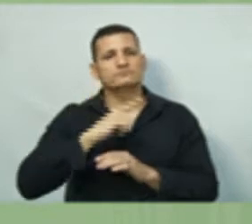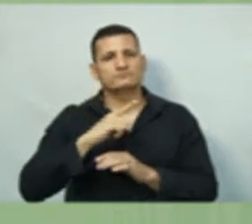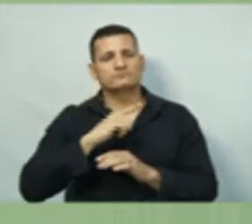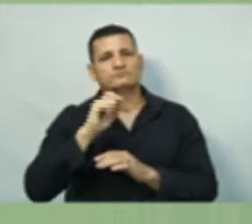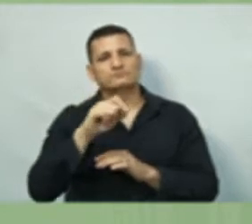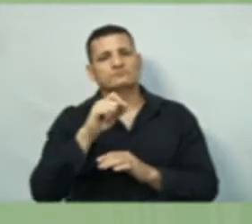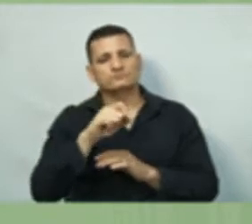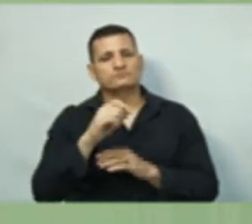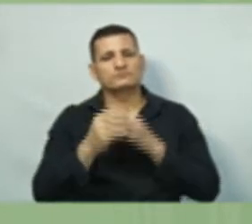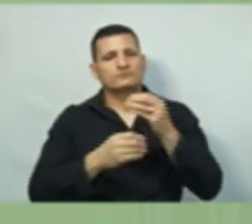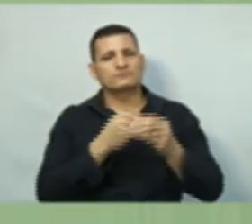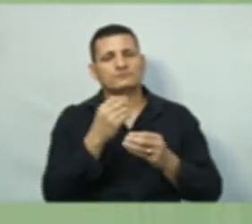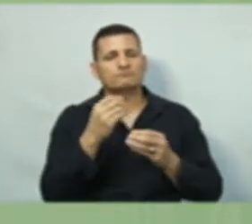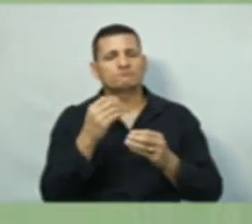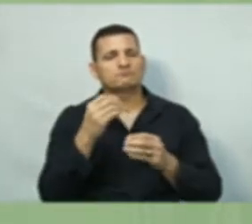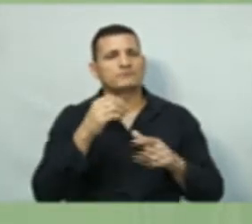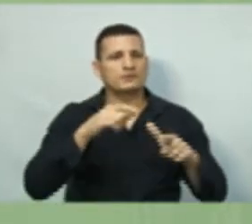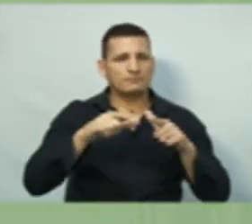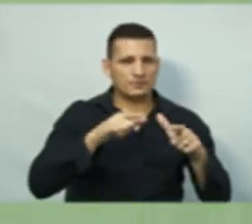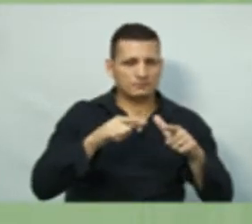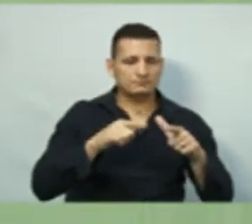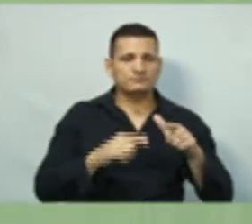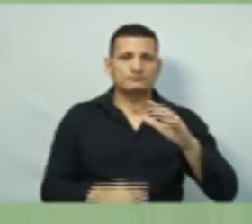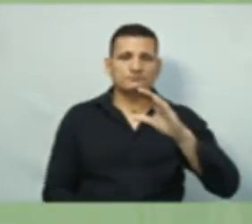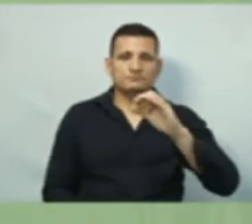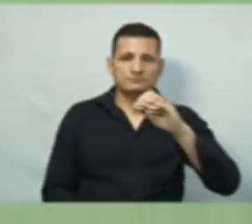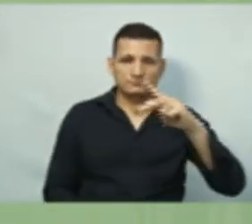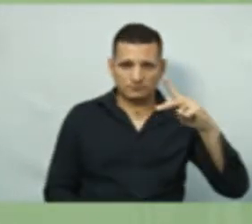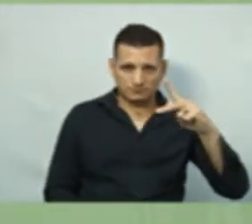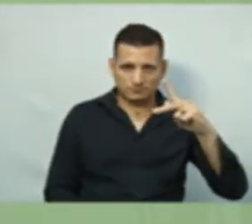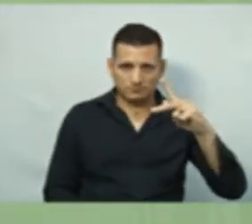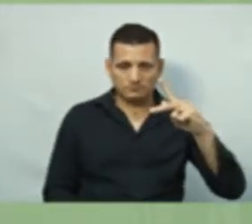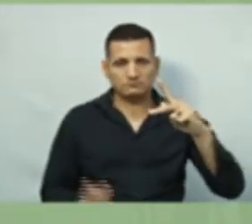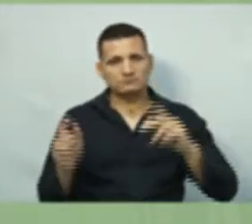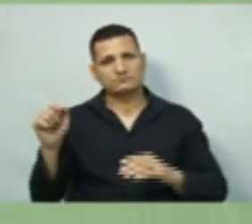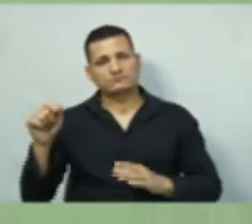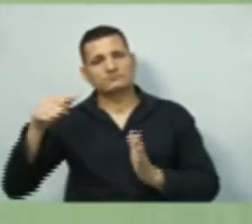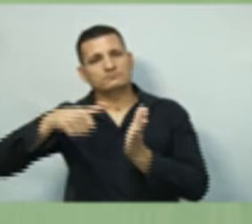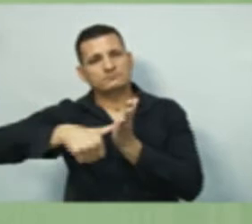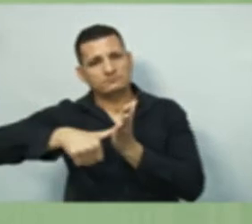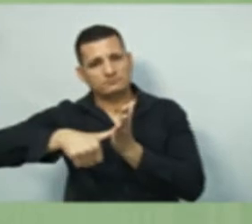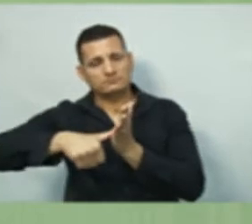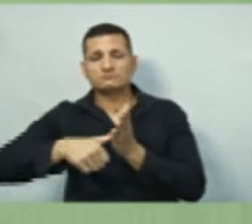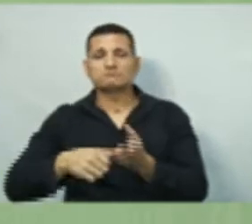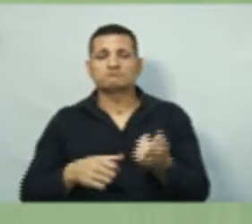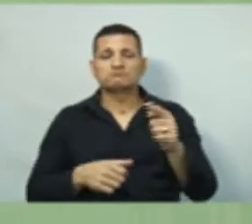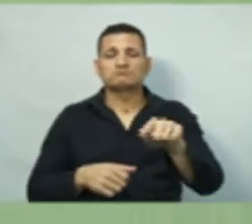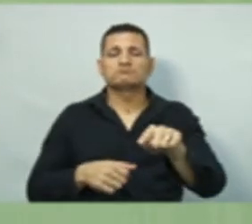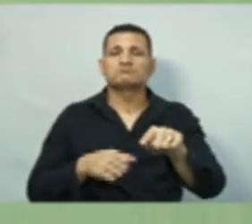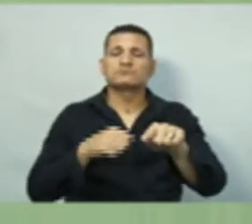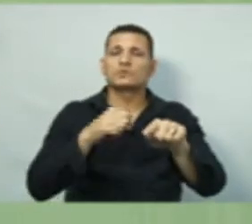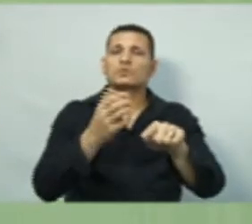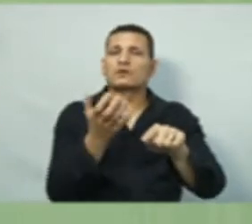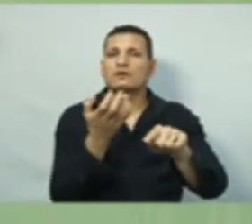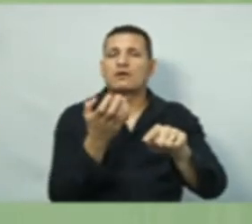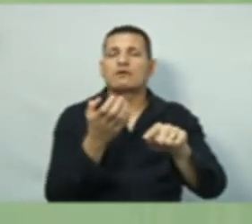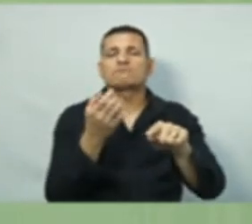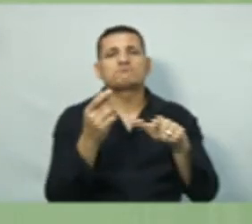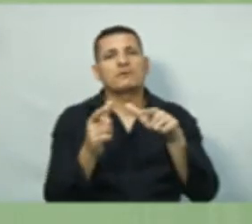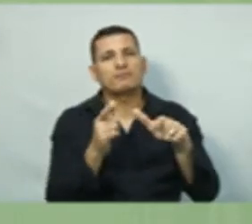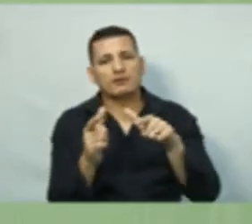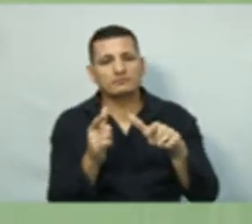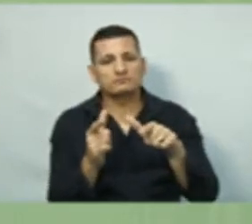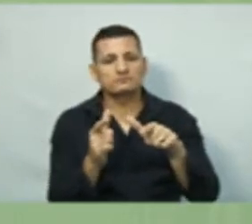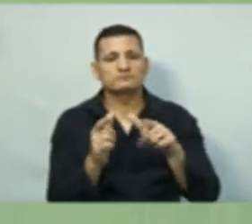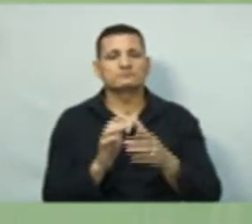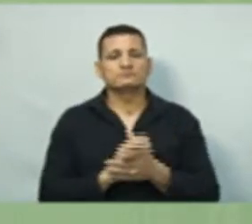do vínculo de emprego entre a cooperativa, o associado e o tomador de serviço, conquista essa que possibilitou